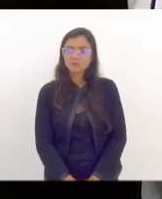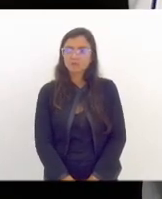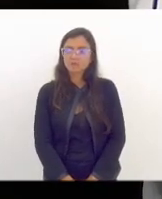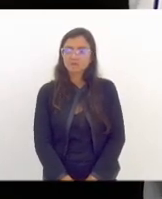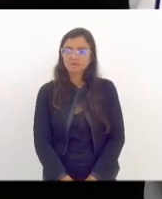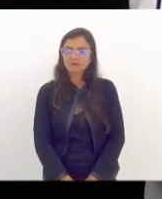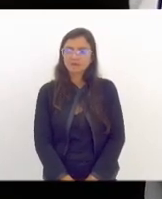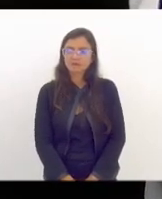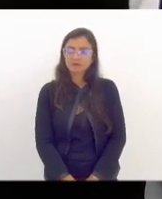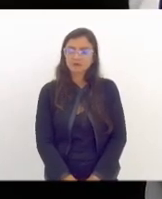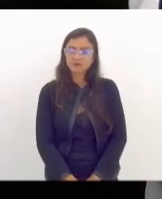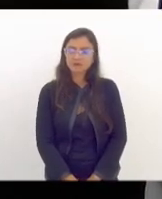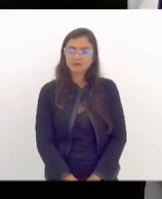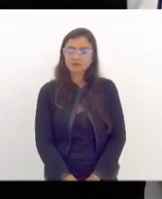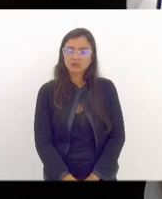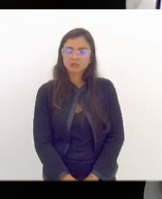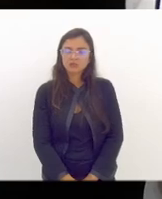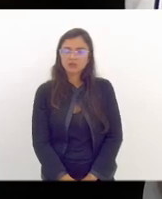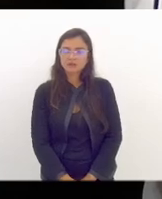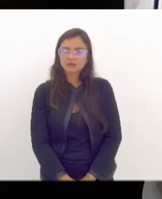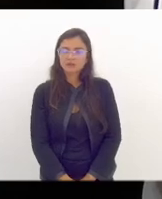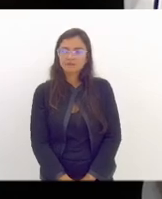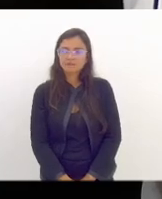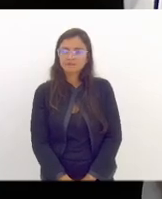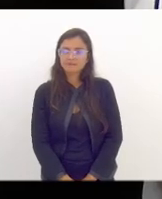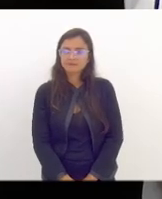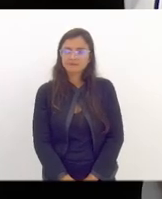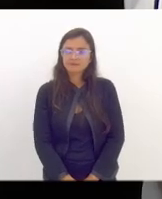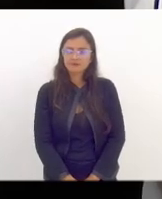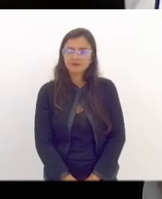sorriso nossa